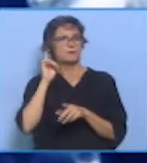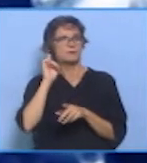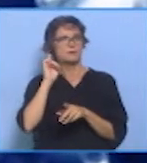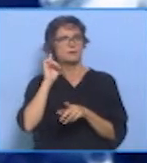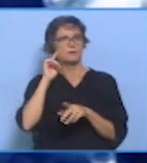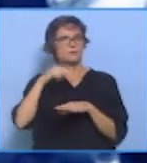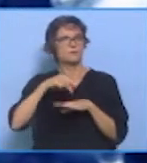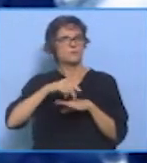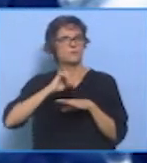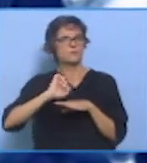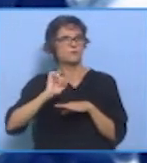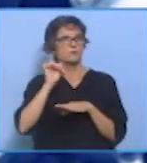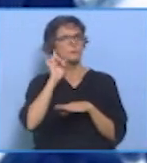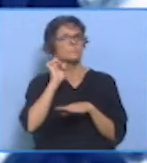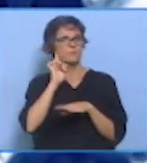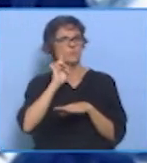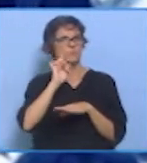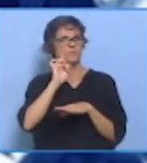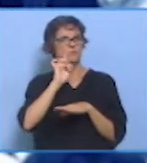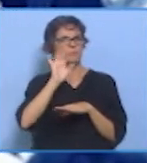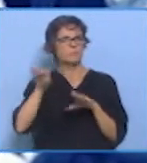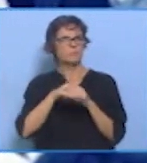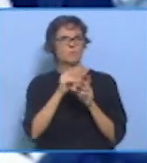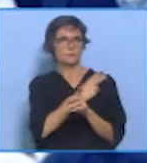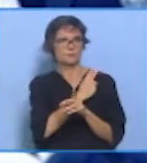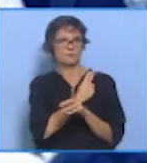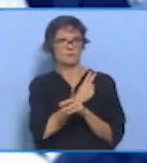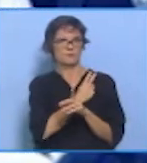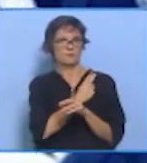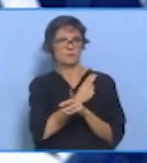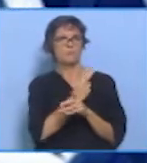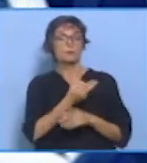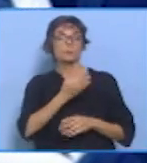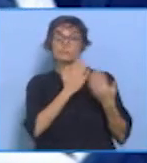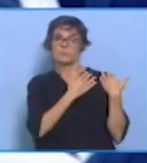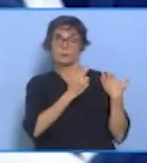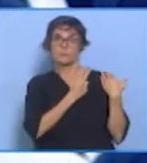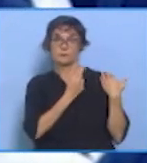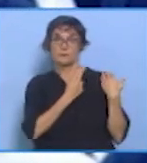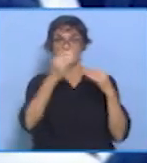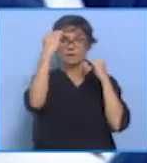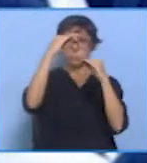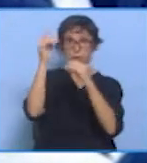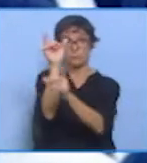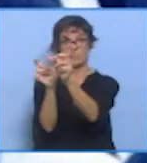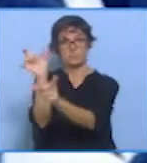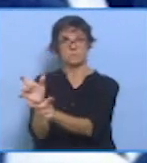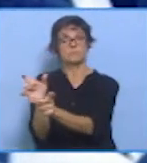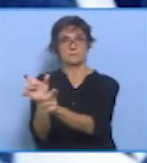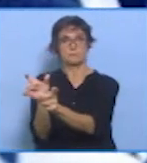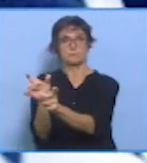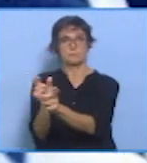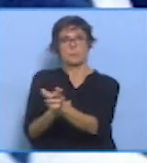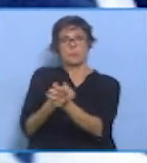formarmos os leigos, e se a universidade não servir para formar os leigos, não lhe dar um guia de autores,